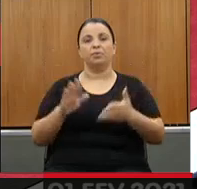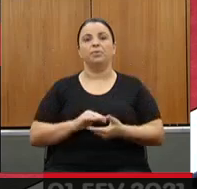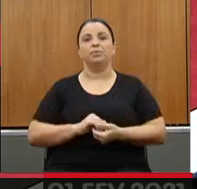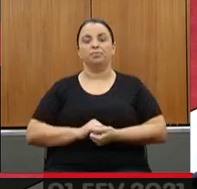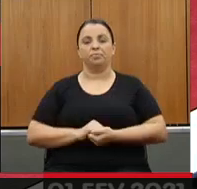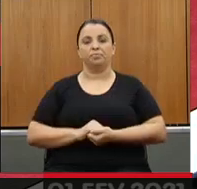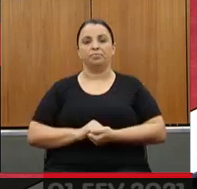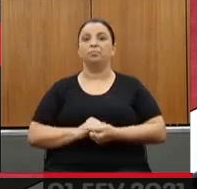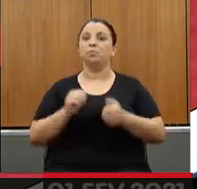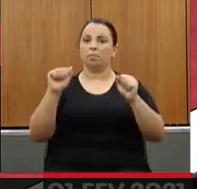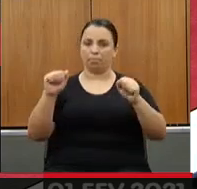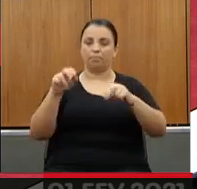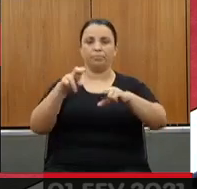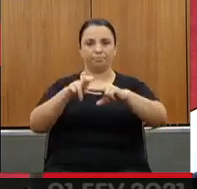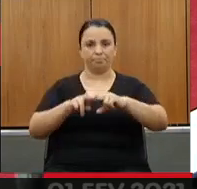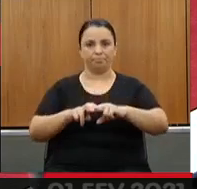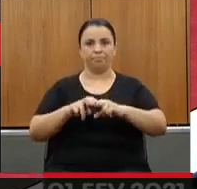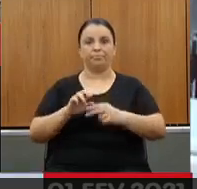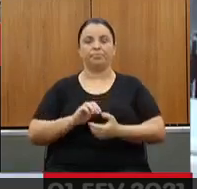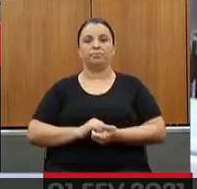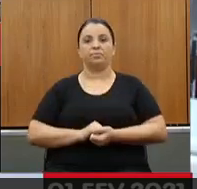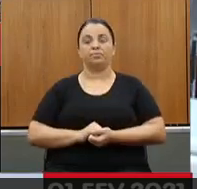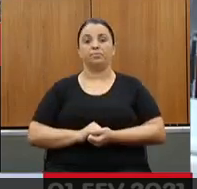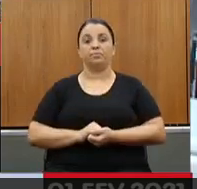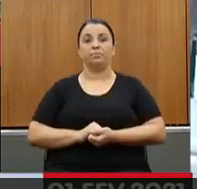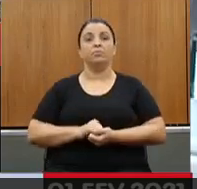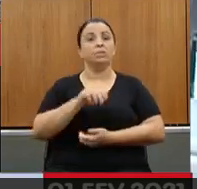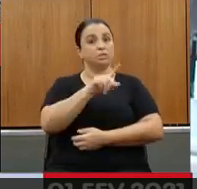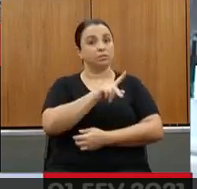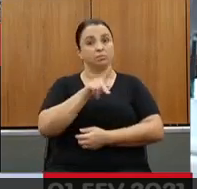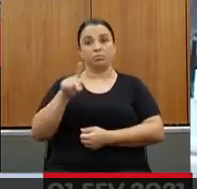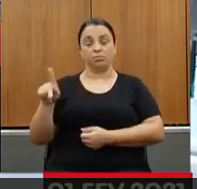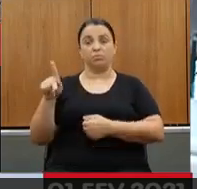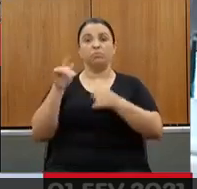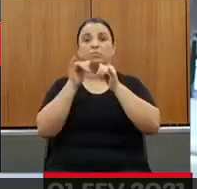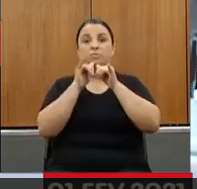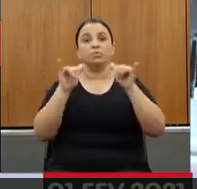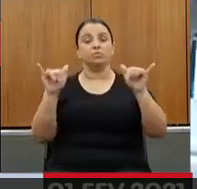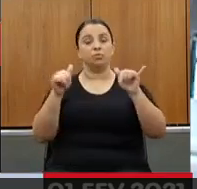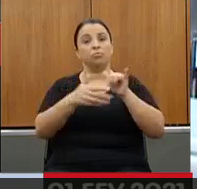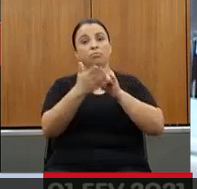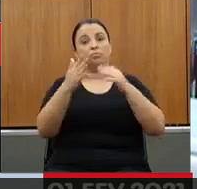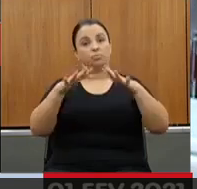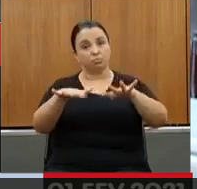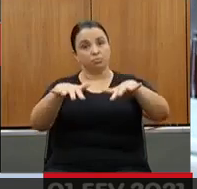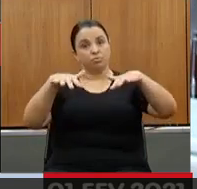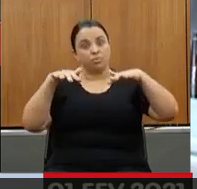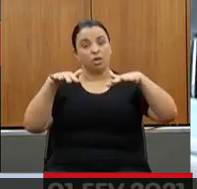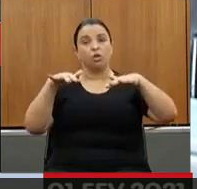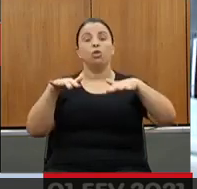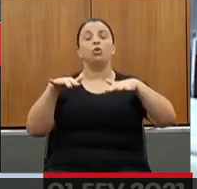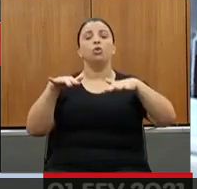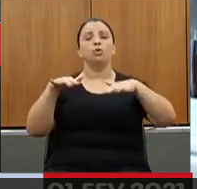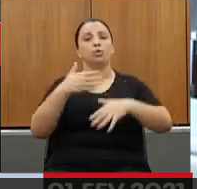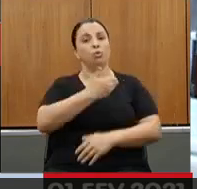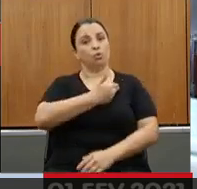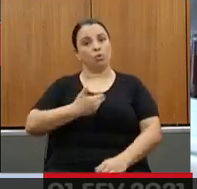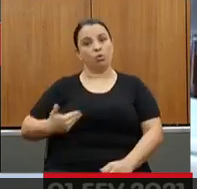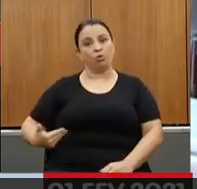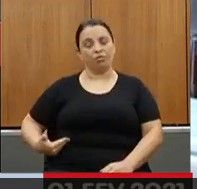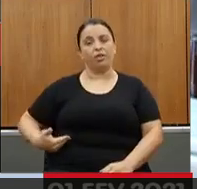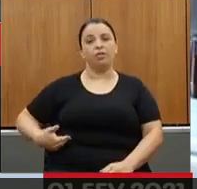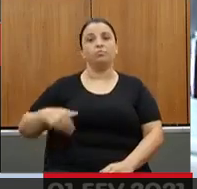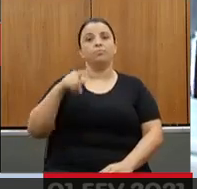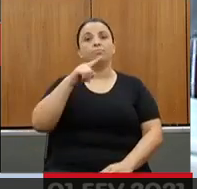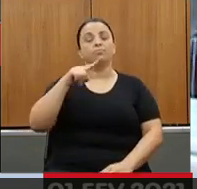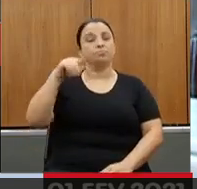Pode sentar. A presidência informa ao plenário que o governador do Estado remeteu a esta